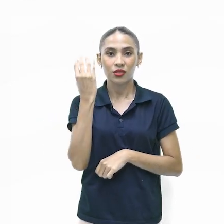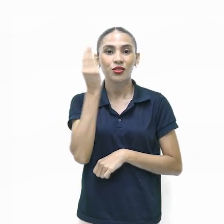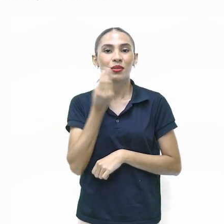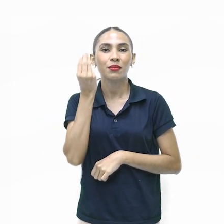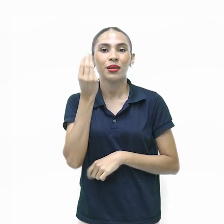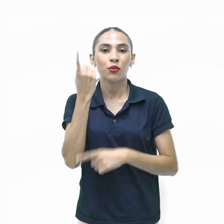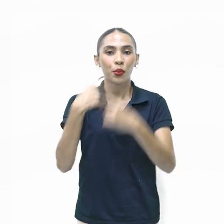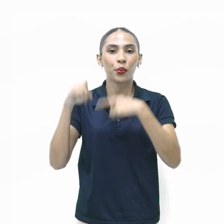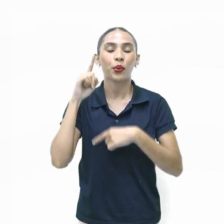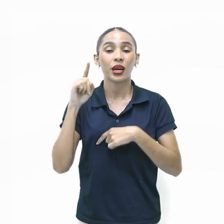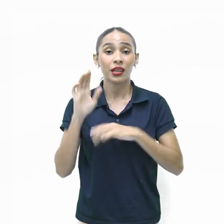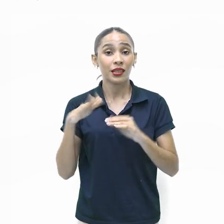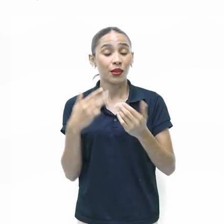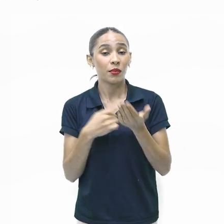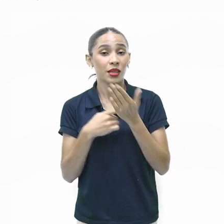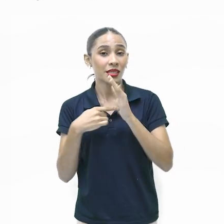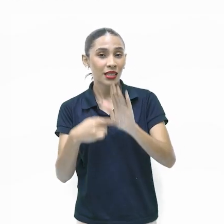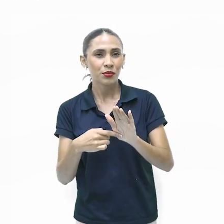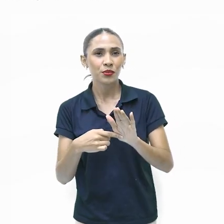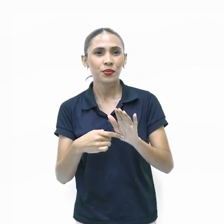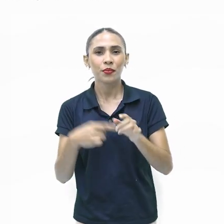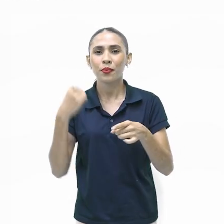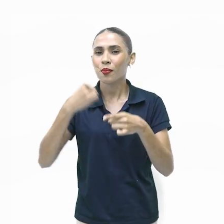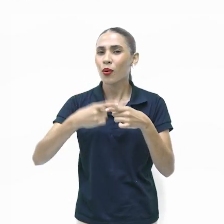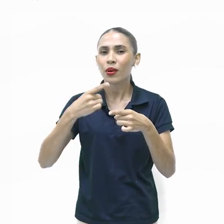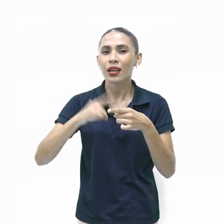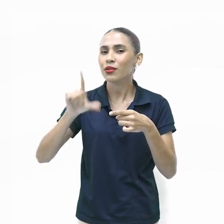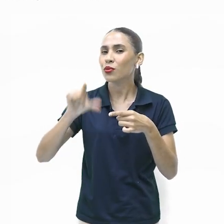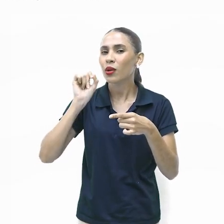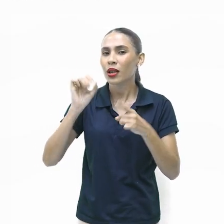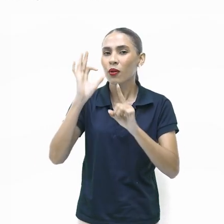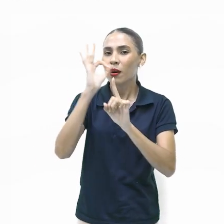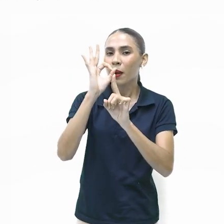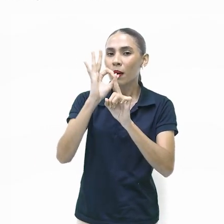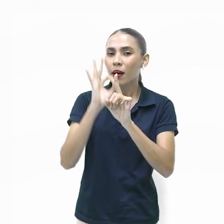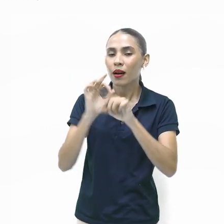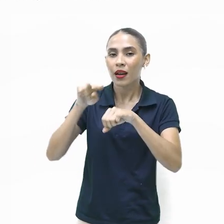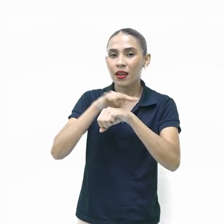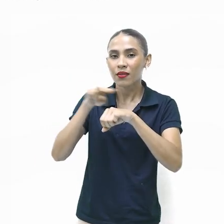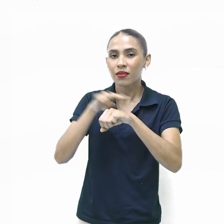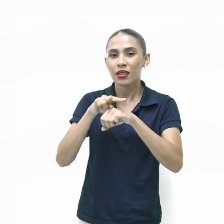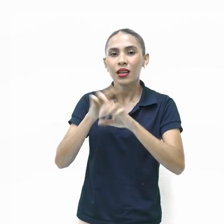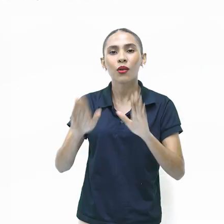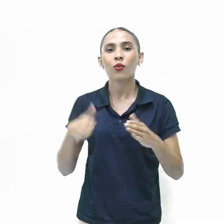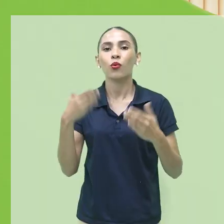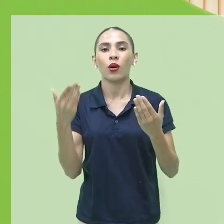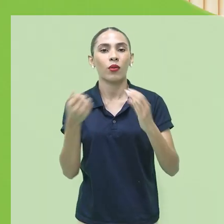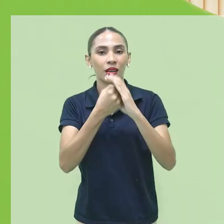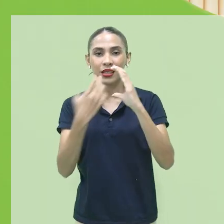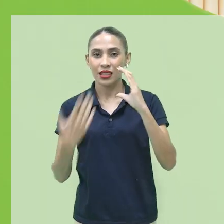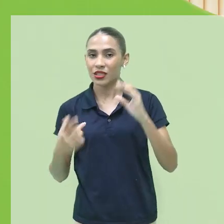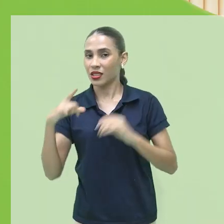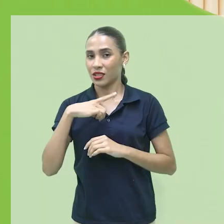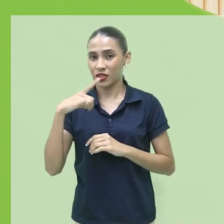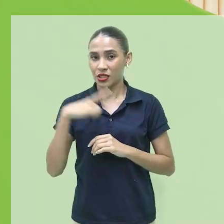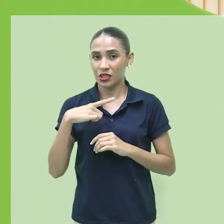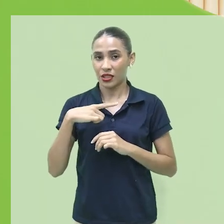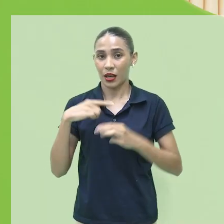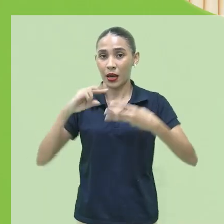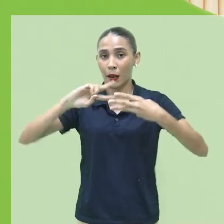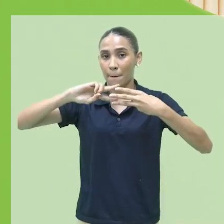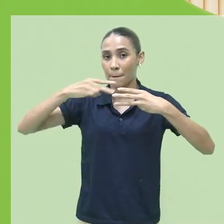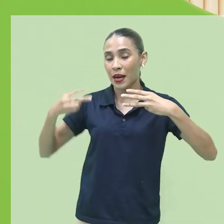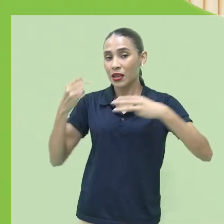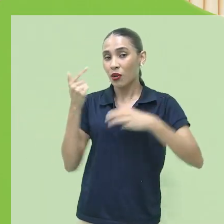do experimento. E aí a gente trouxe, né? Por que escolheu as ervilhas? Qual era a característica que ela tinha